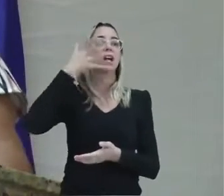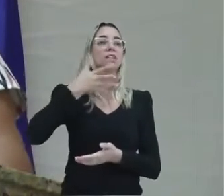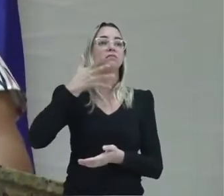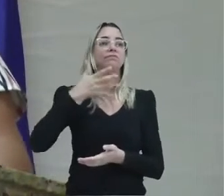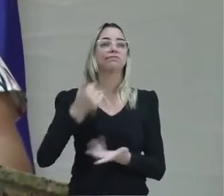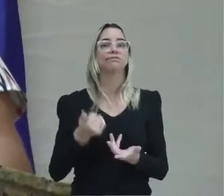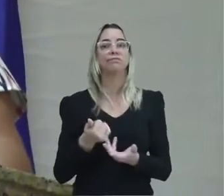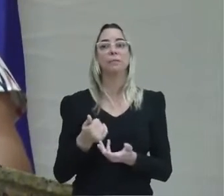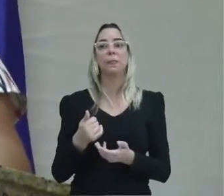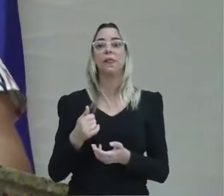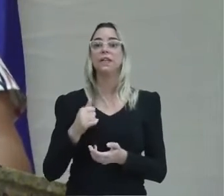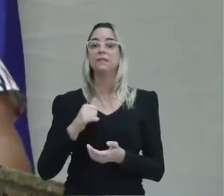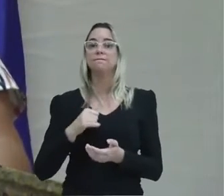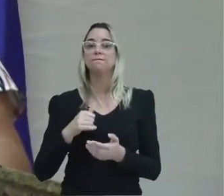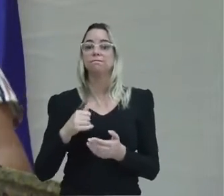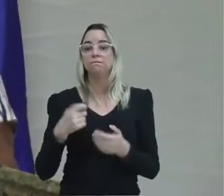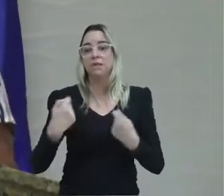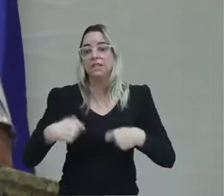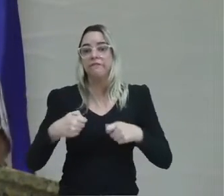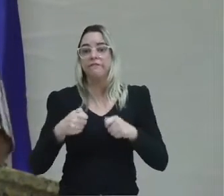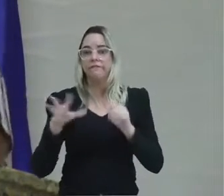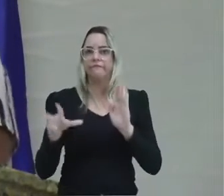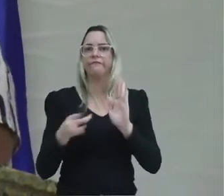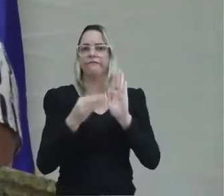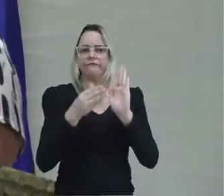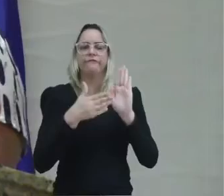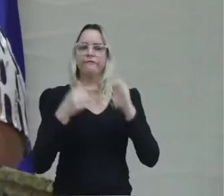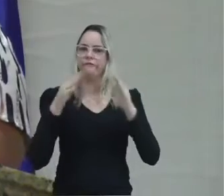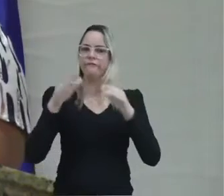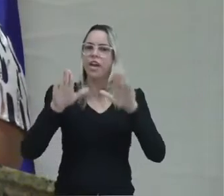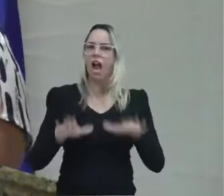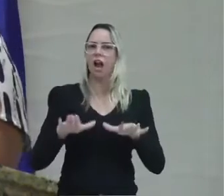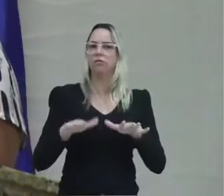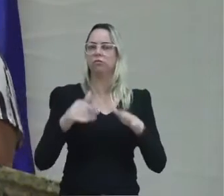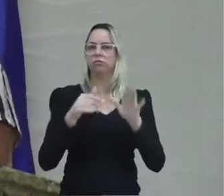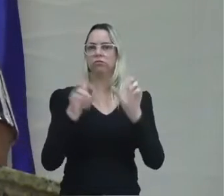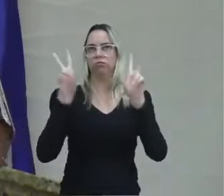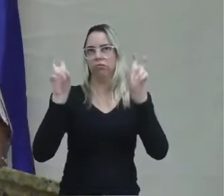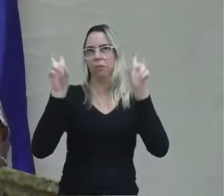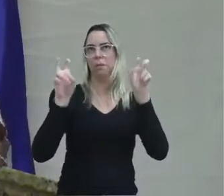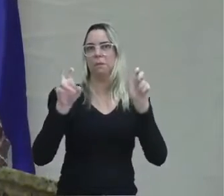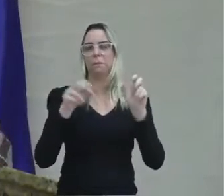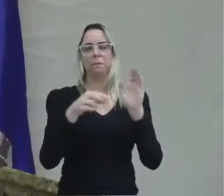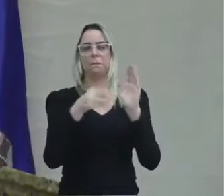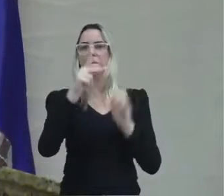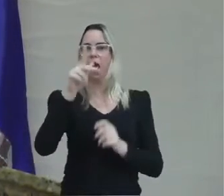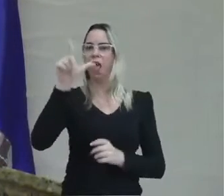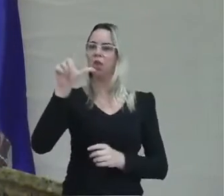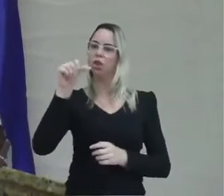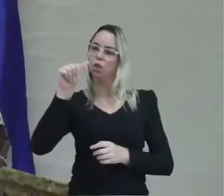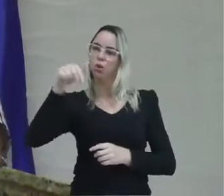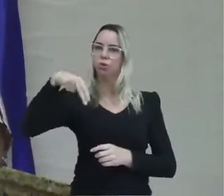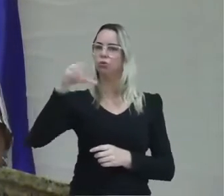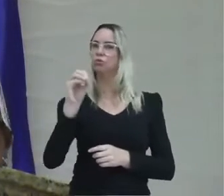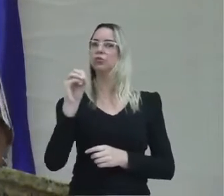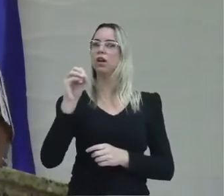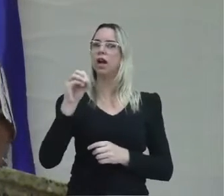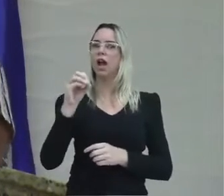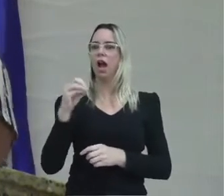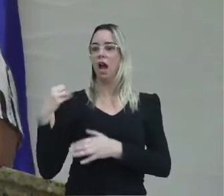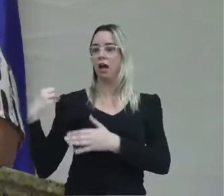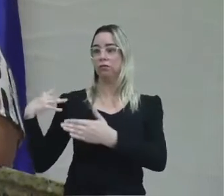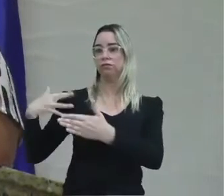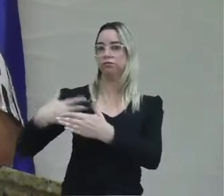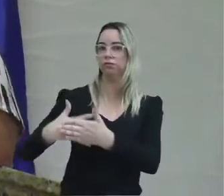plano de cargo e carreira, infelizmente, o plano de cargo e carreira está sendo destruído. Né? É como eu disse da outra vez aqui